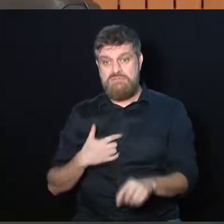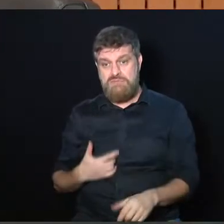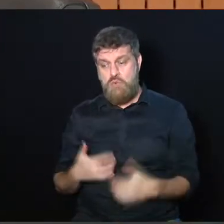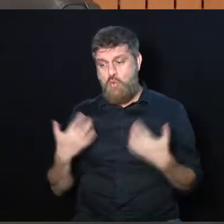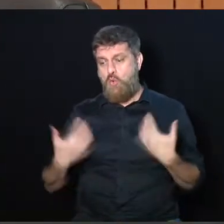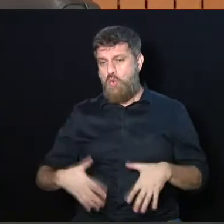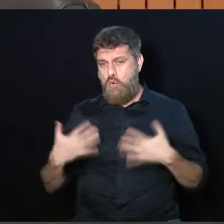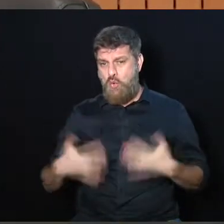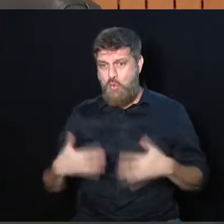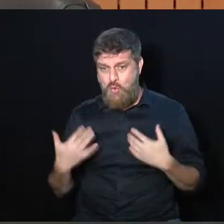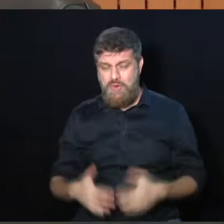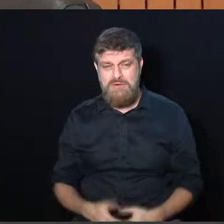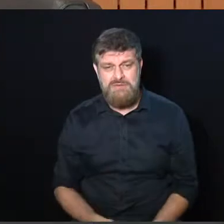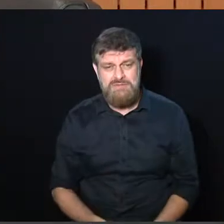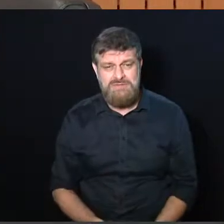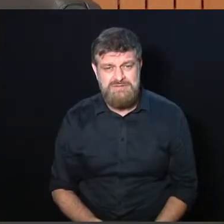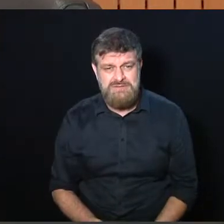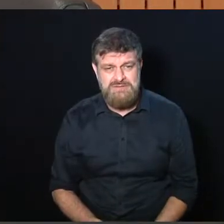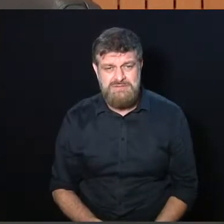animais.